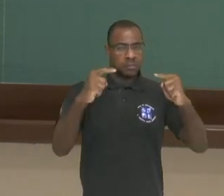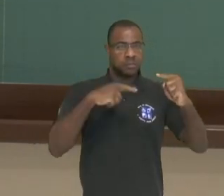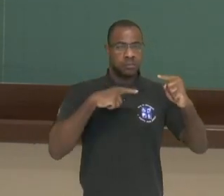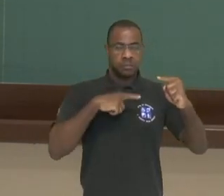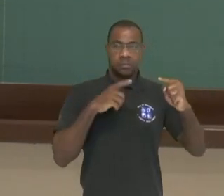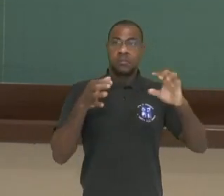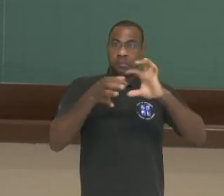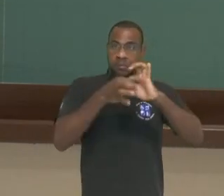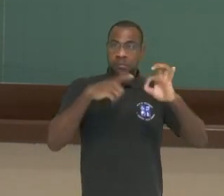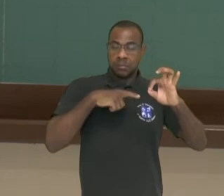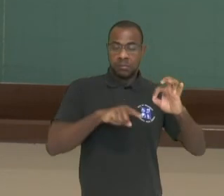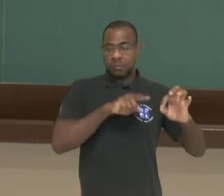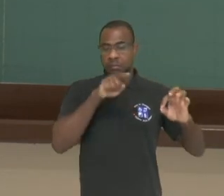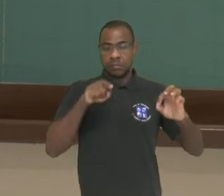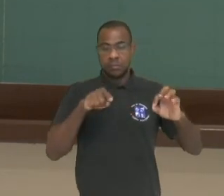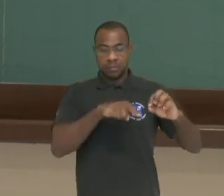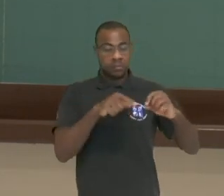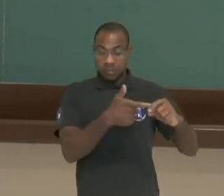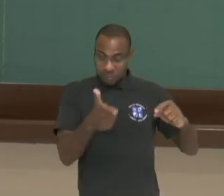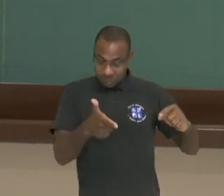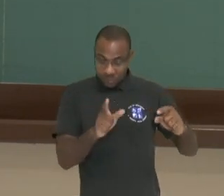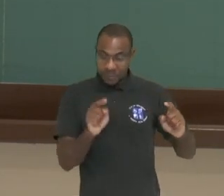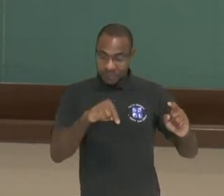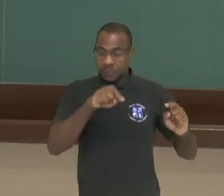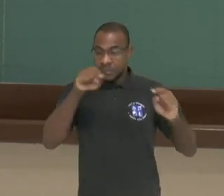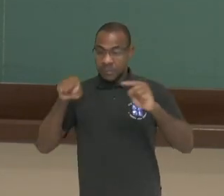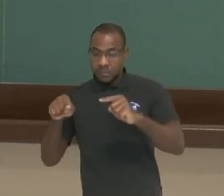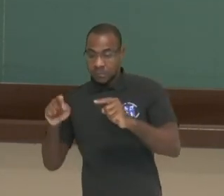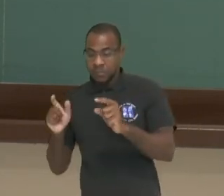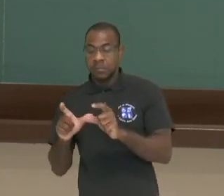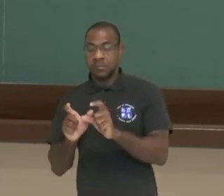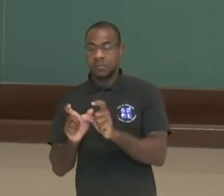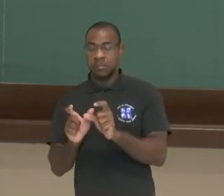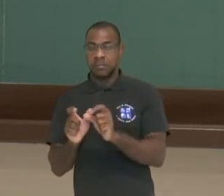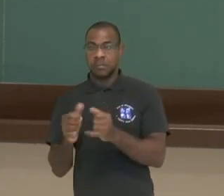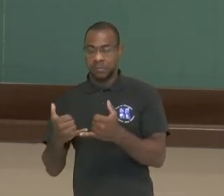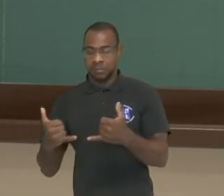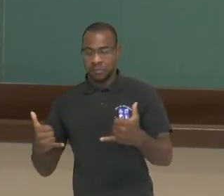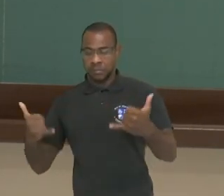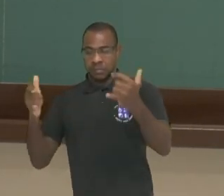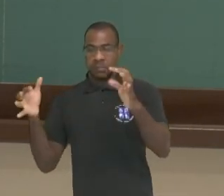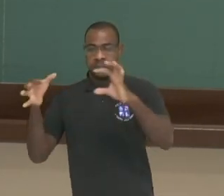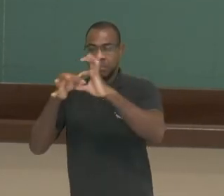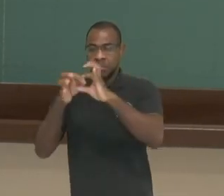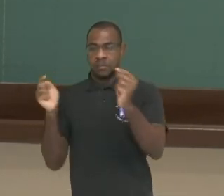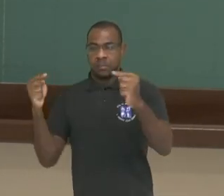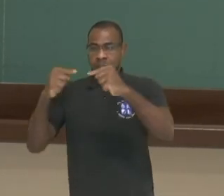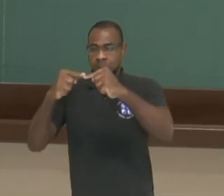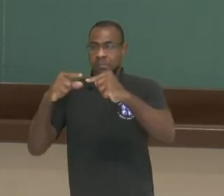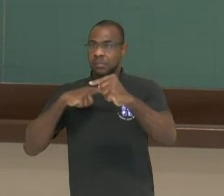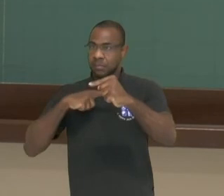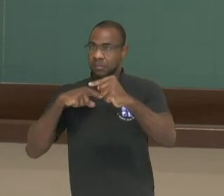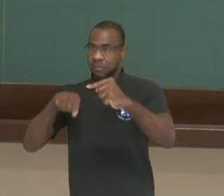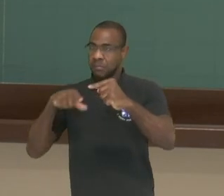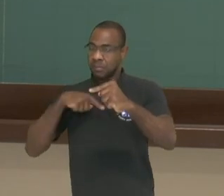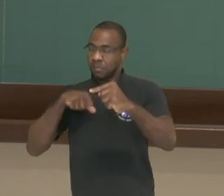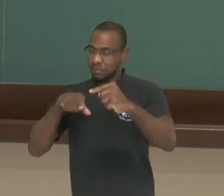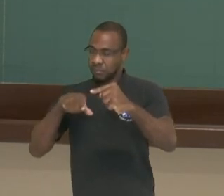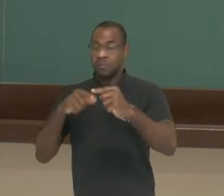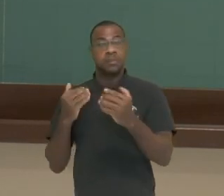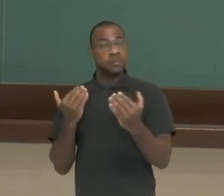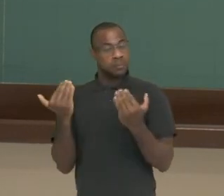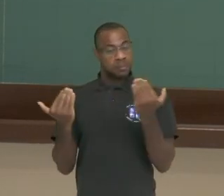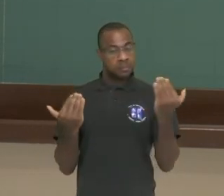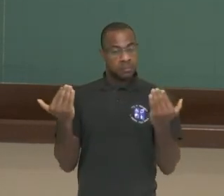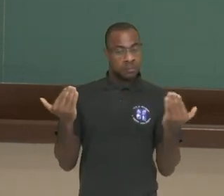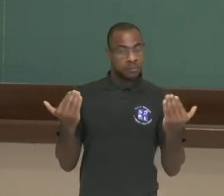está ligado a um gerador e comparando isso com um que está ligado a um gerador. Vou dar um tempinho para você anotar,